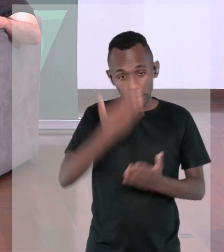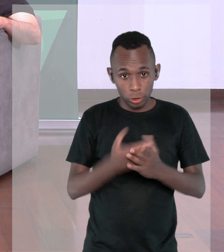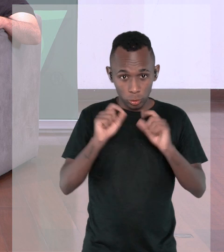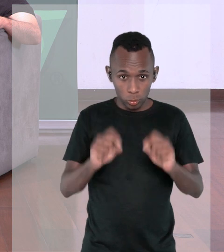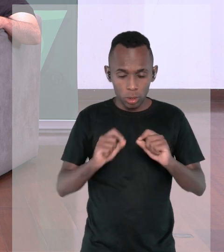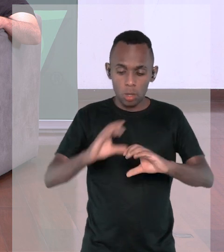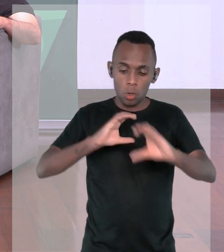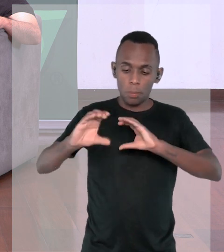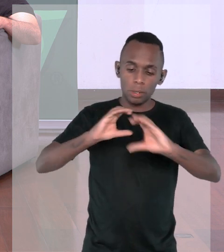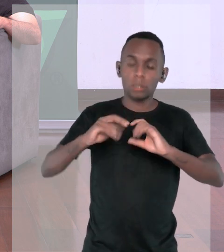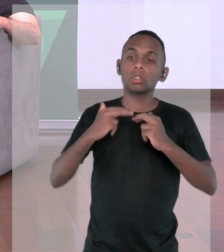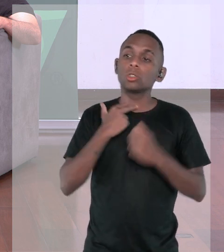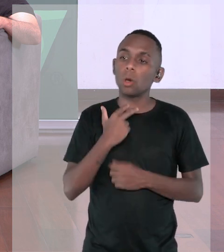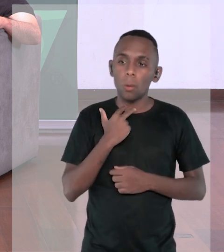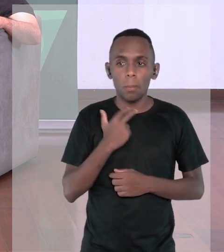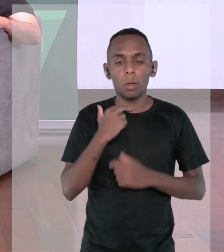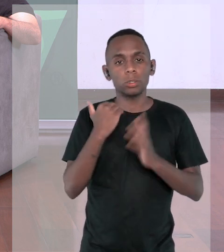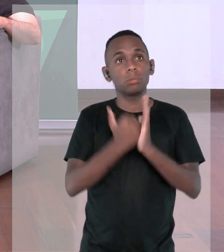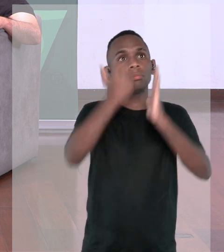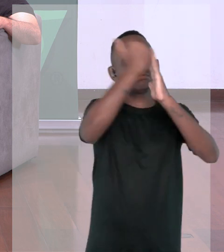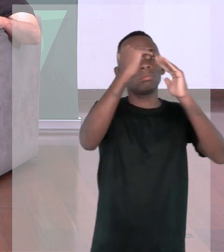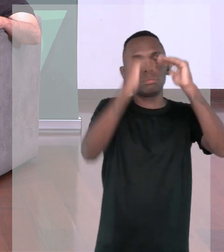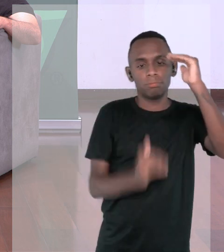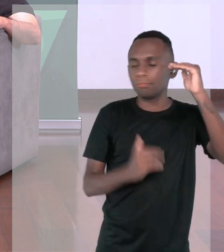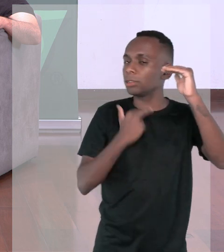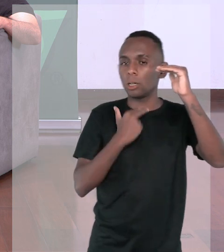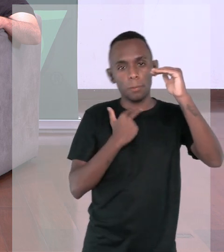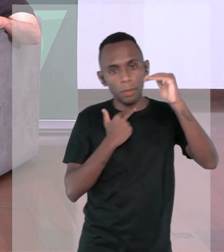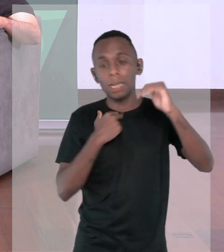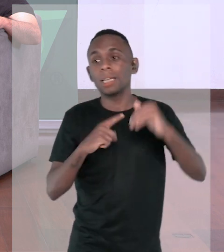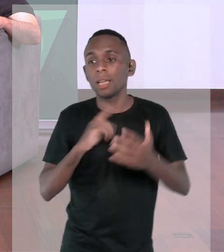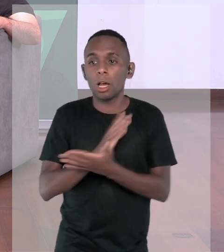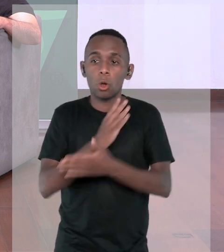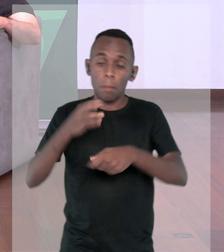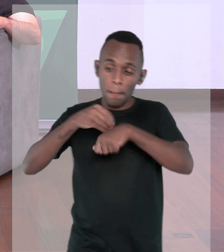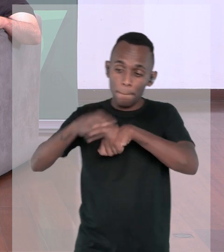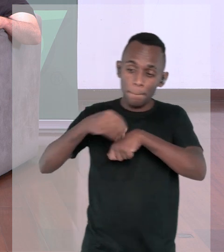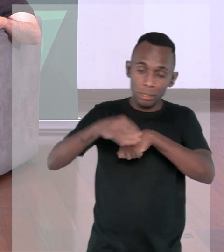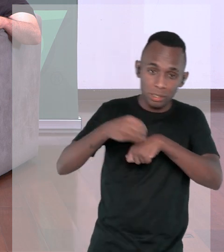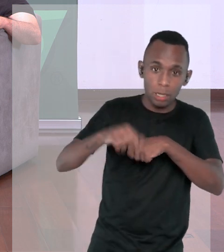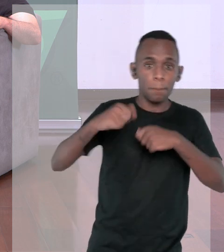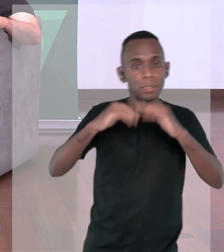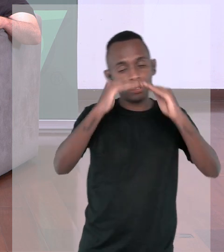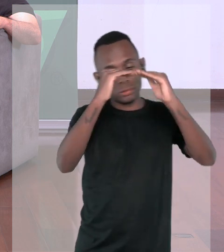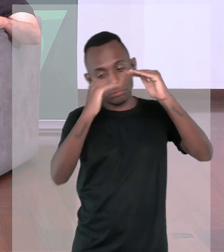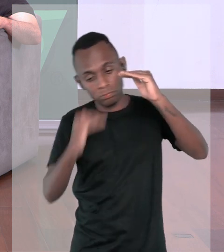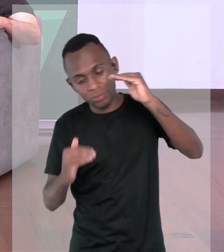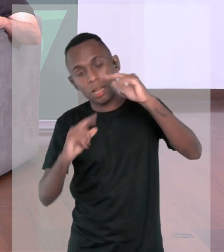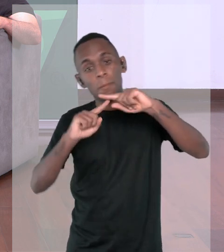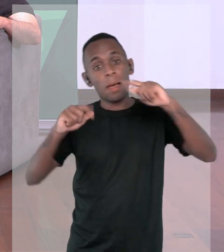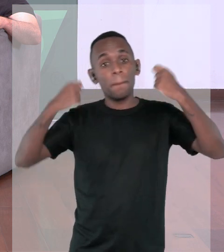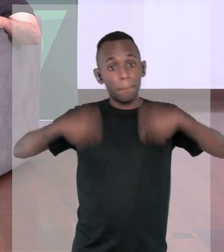Que a comunicação não pode travar na hierarquia. Tem mensagens que precisam descer na hierarquia, mas